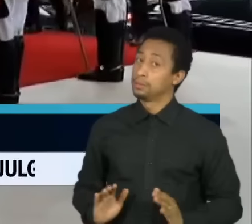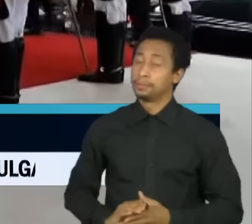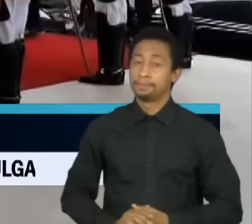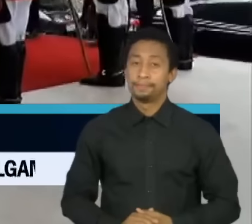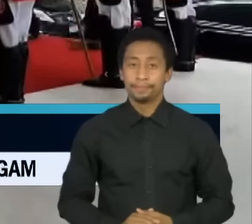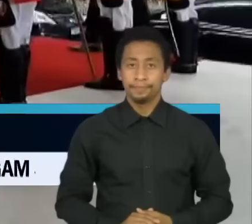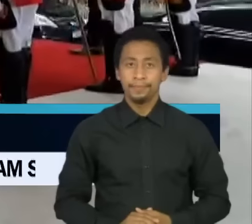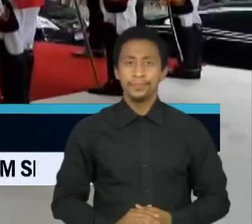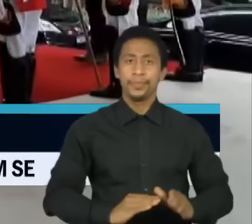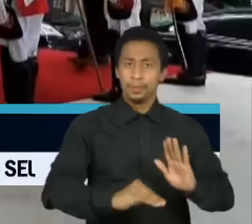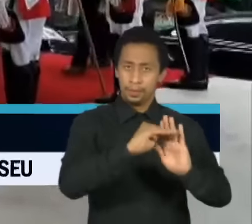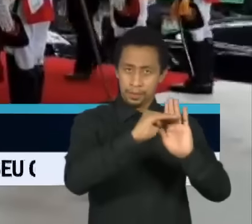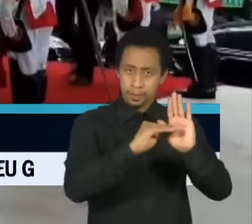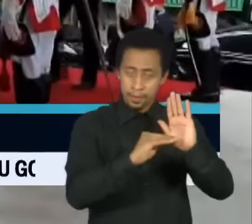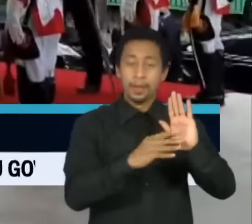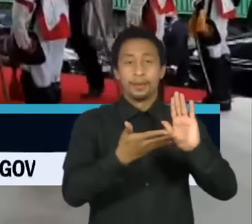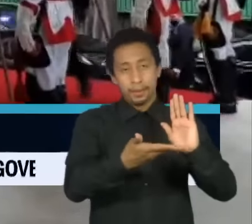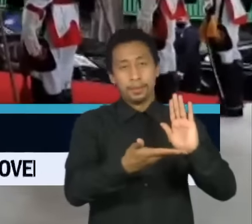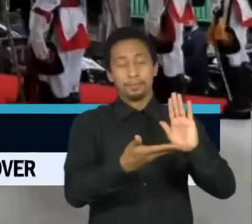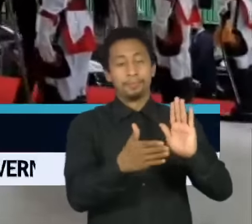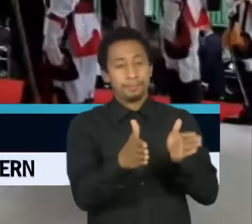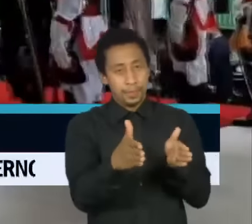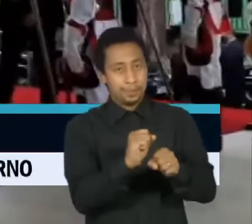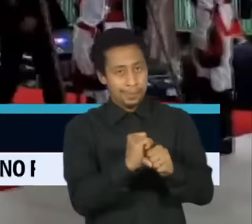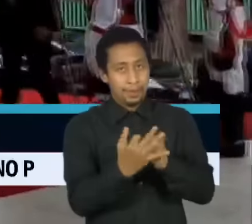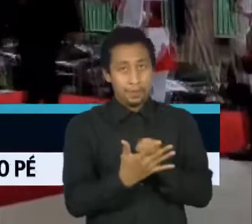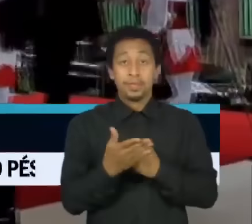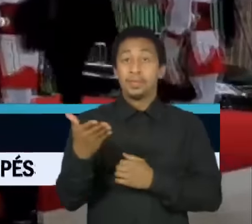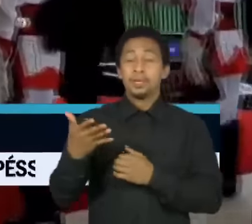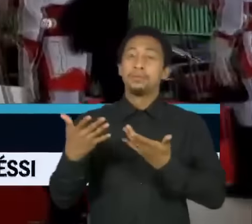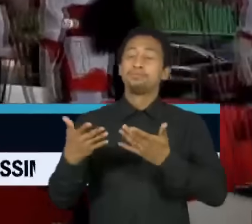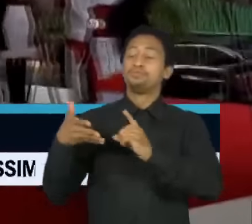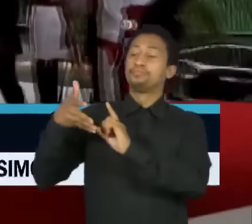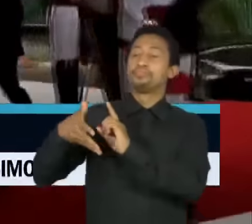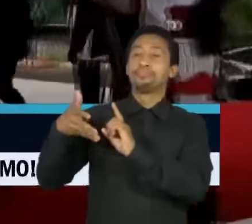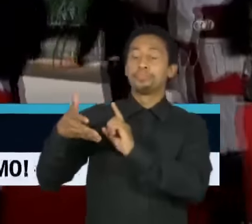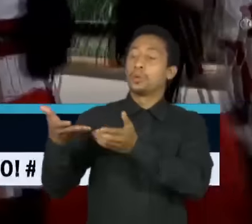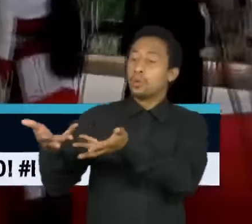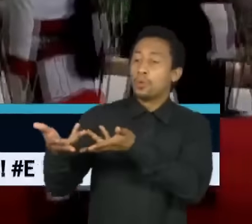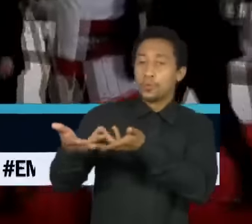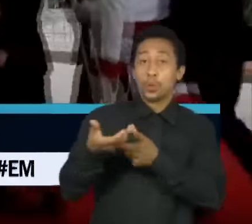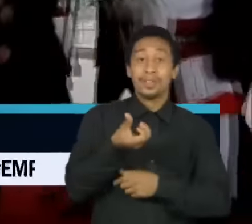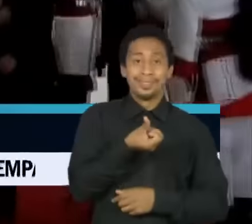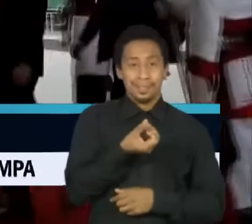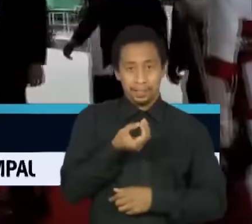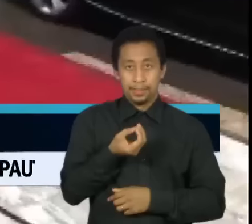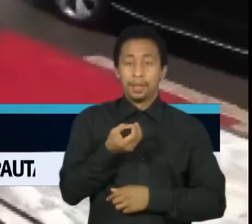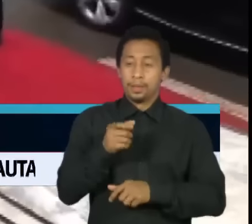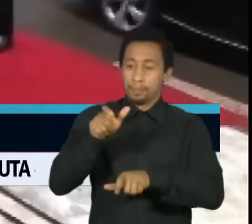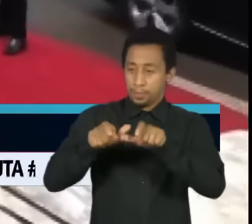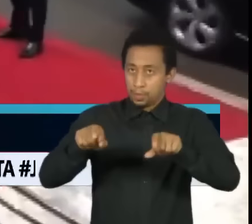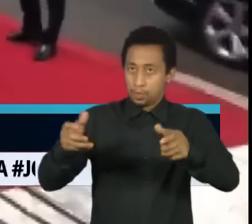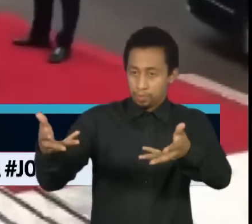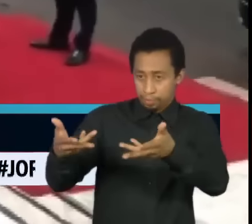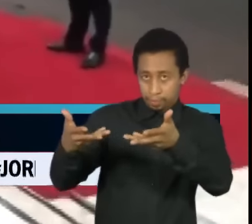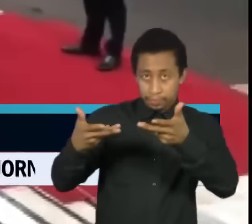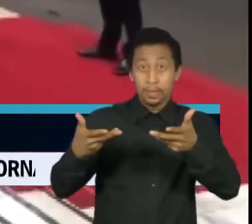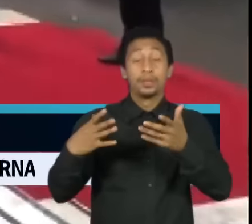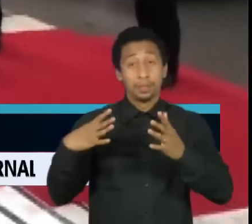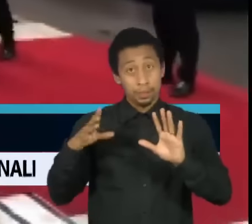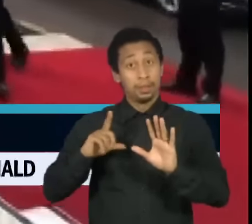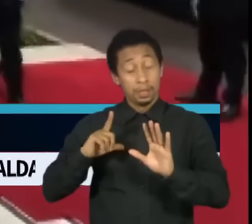causa dos protocolos sanitários, o novo ministro teve direito a apenas 60 convidados. Na lista, presidentes dos tribunais superiores,